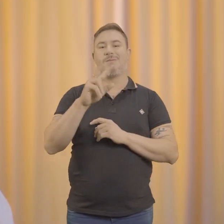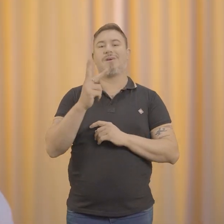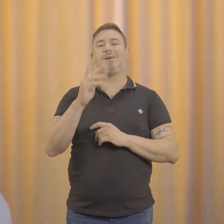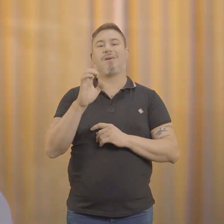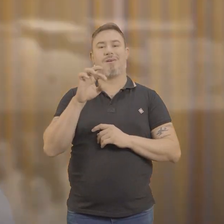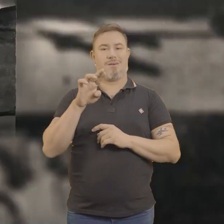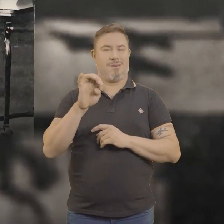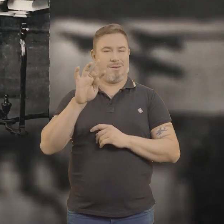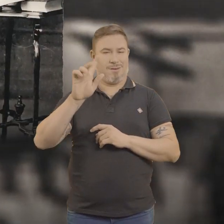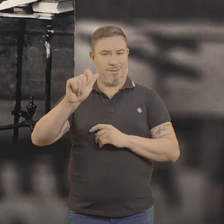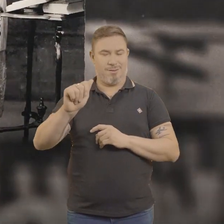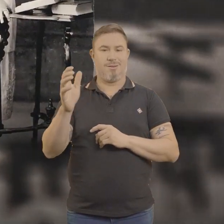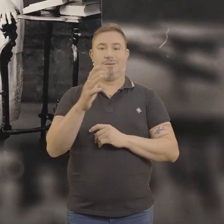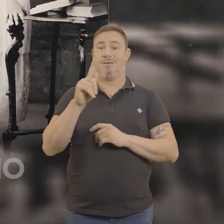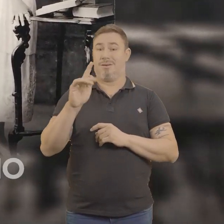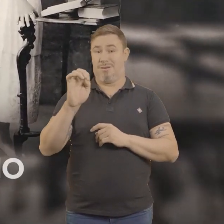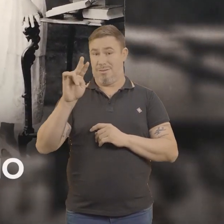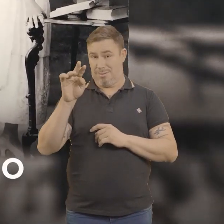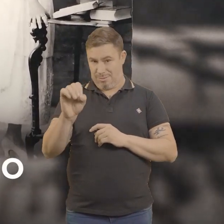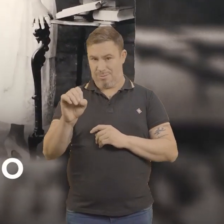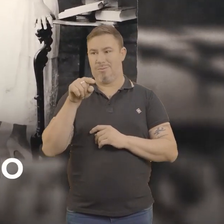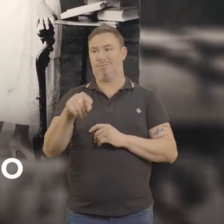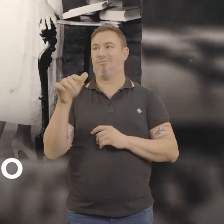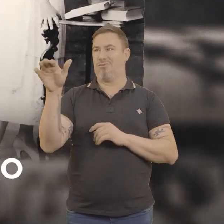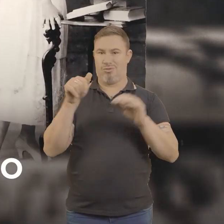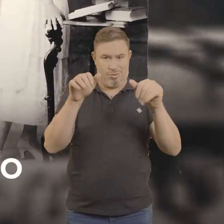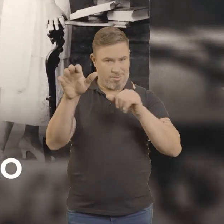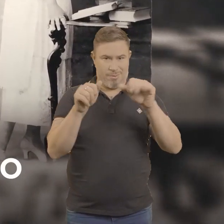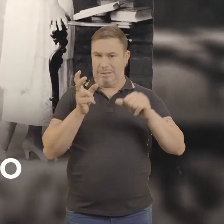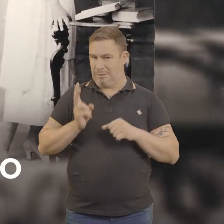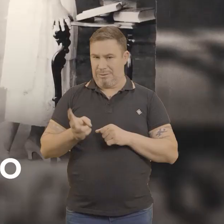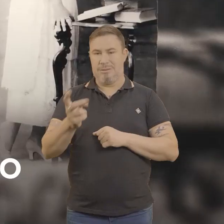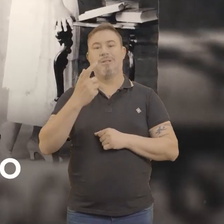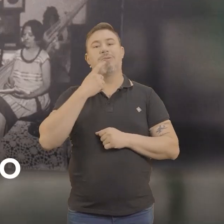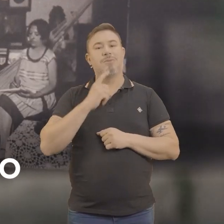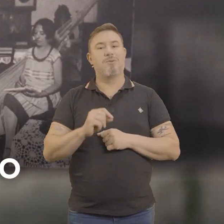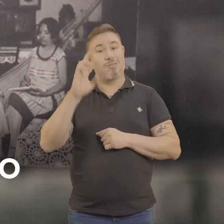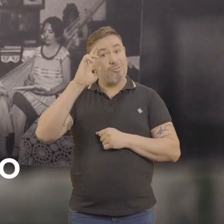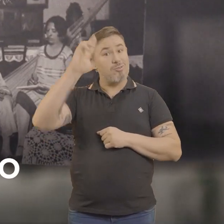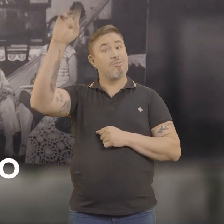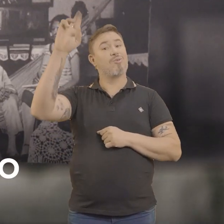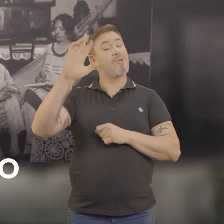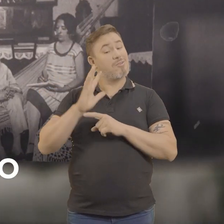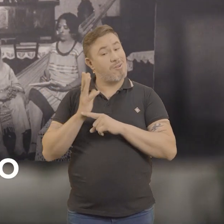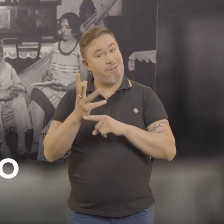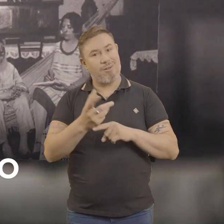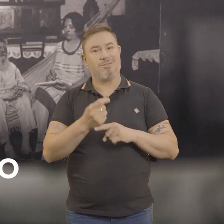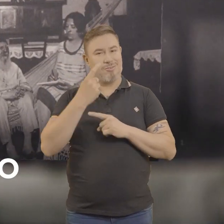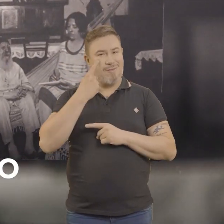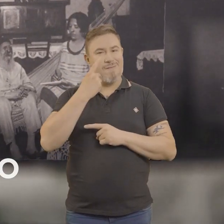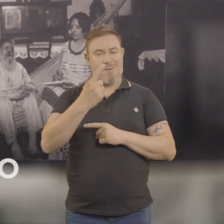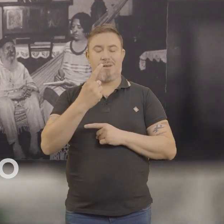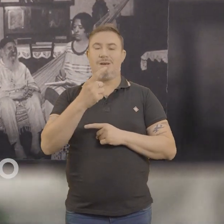né, sempre envolvida, ela também era chamada, né, tanto da sociedade como diretora artística. Então a gente vê que